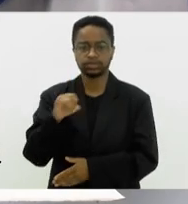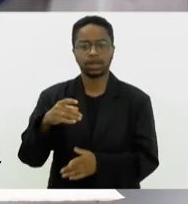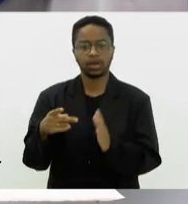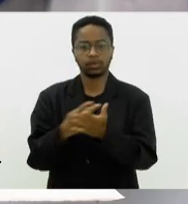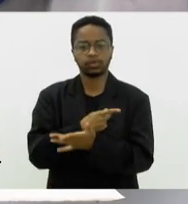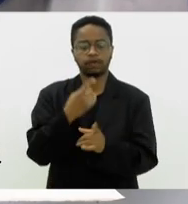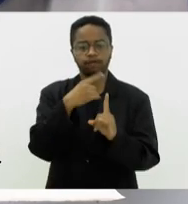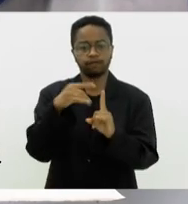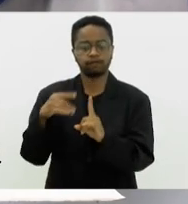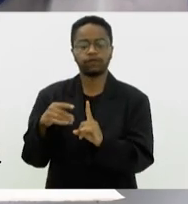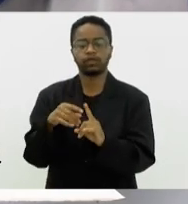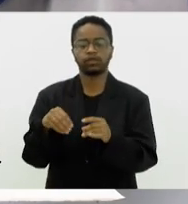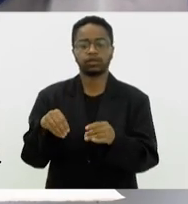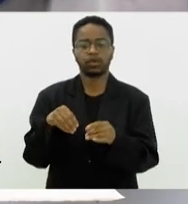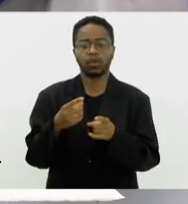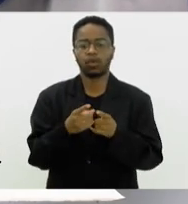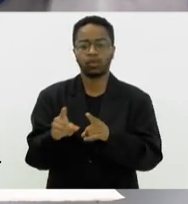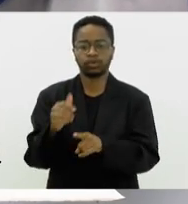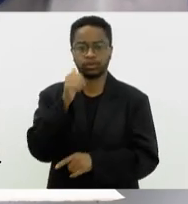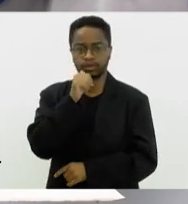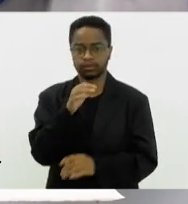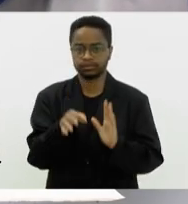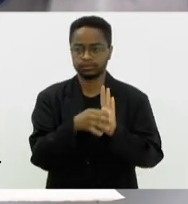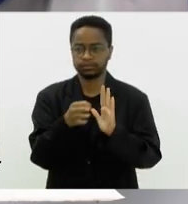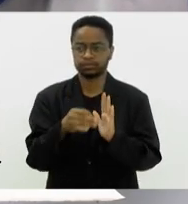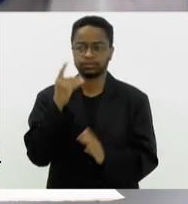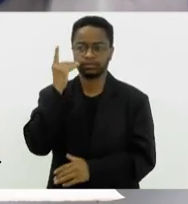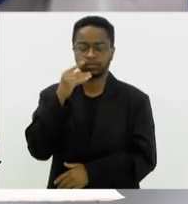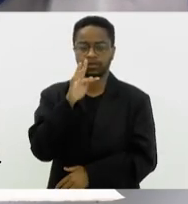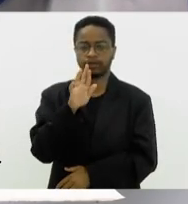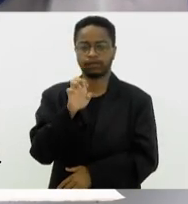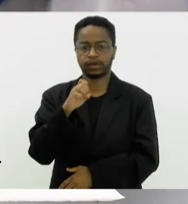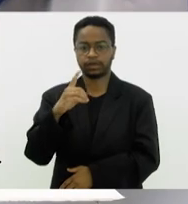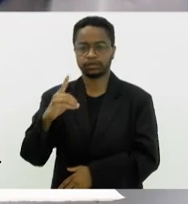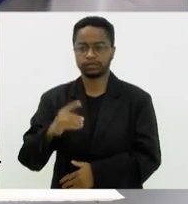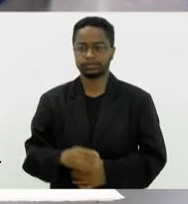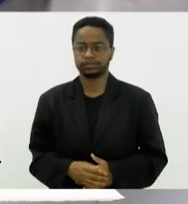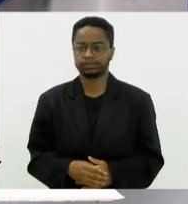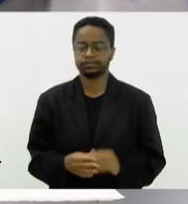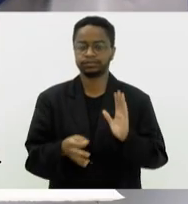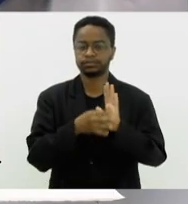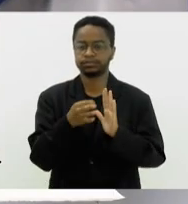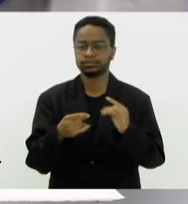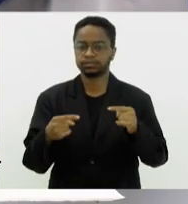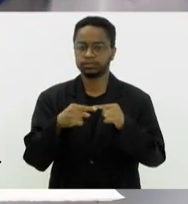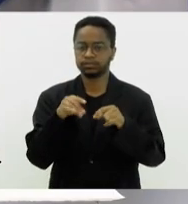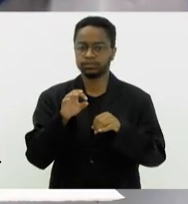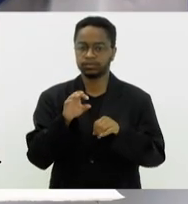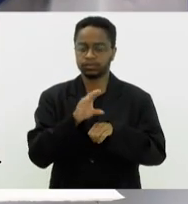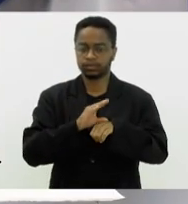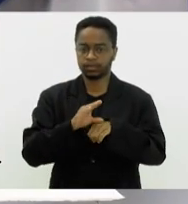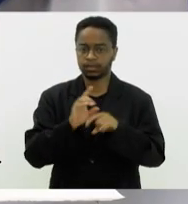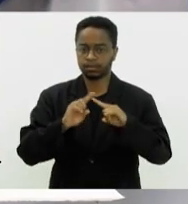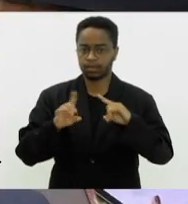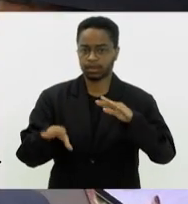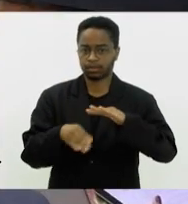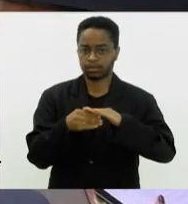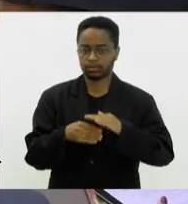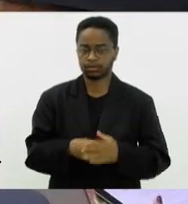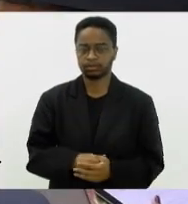contra mulheres. Para aparecer, deputado Fred Pacheco. Parecer é pela constitucionalidade com